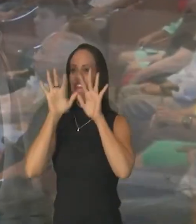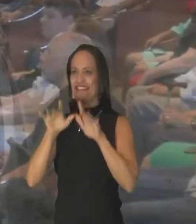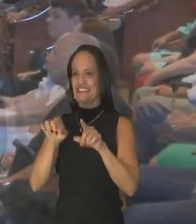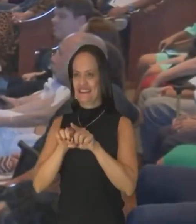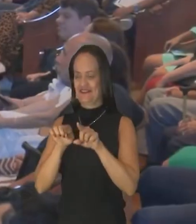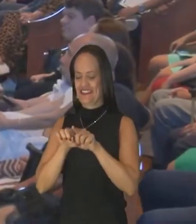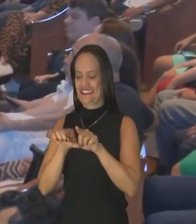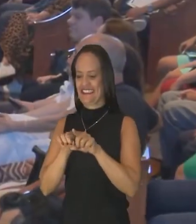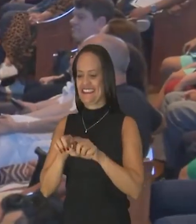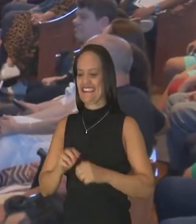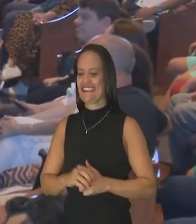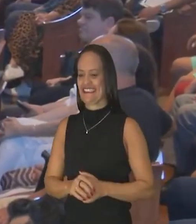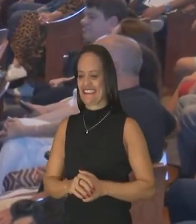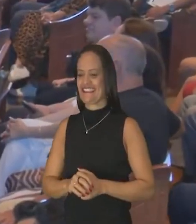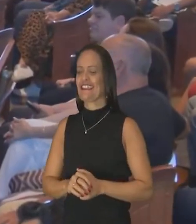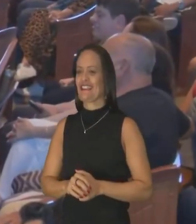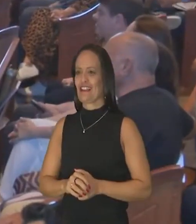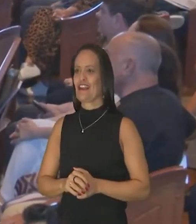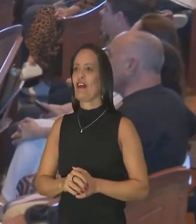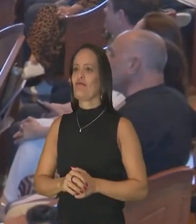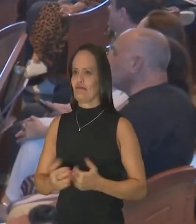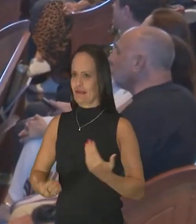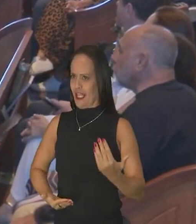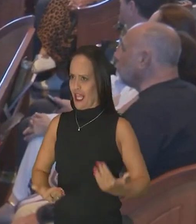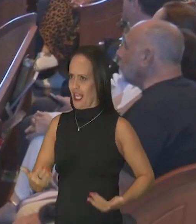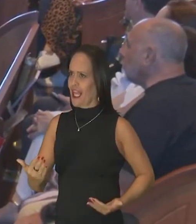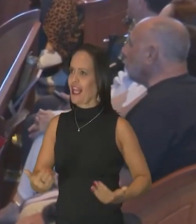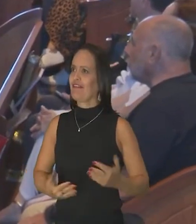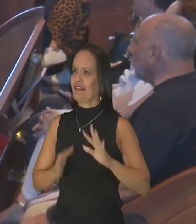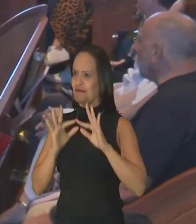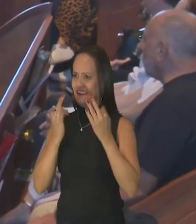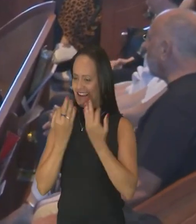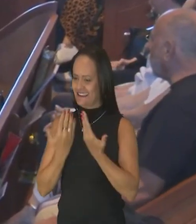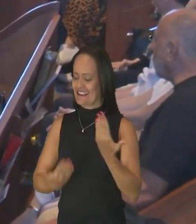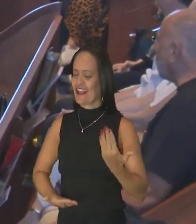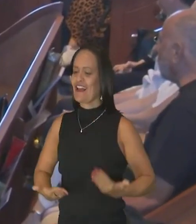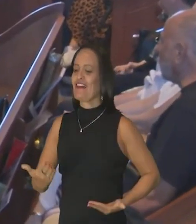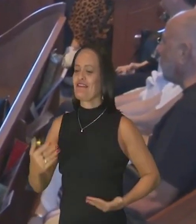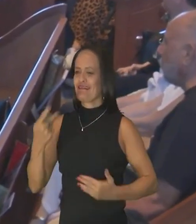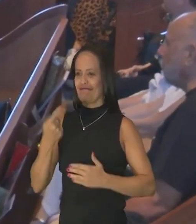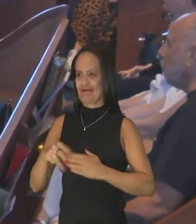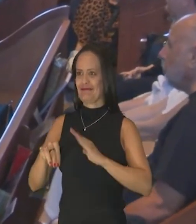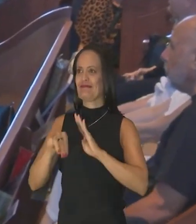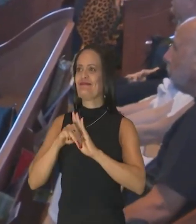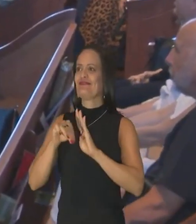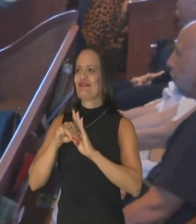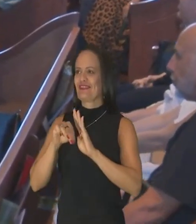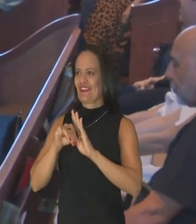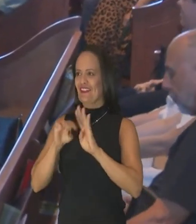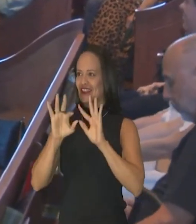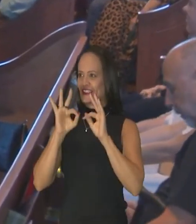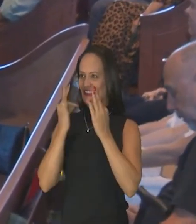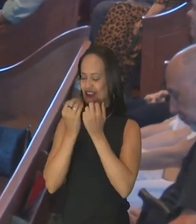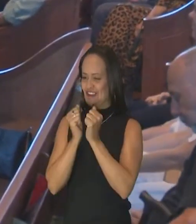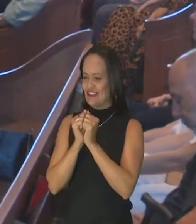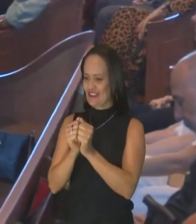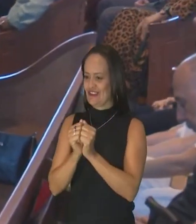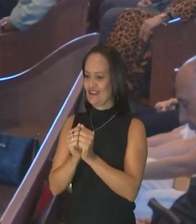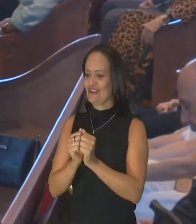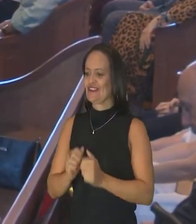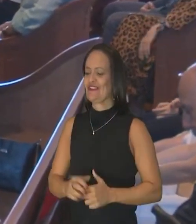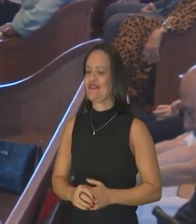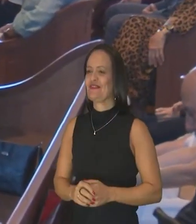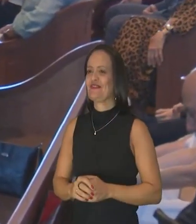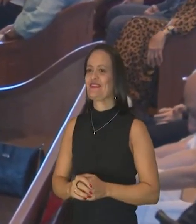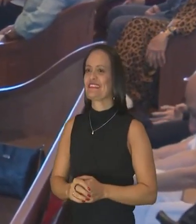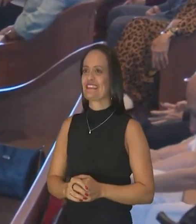também, com uma trajetória de serviço nesta igreja, com os familiares que por aqui passaram,